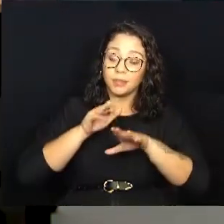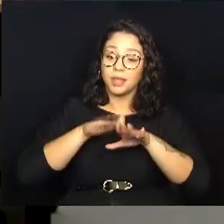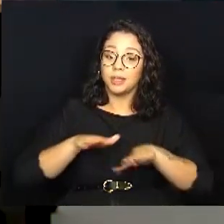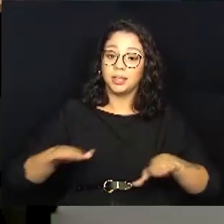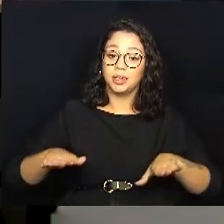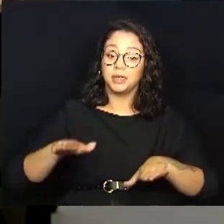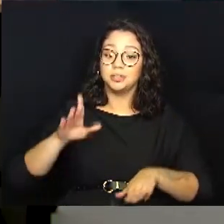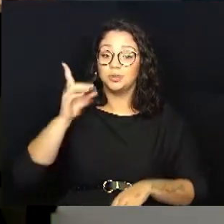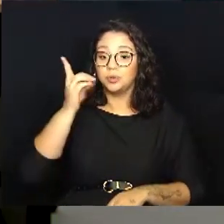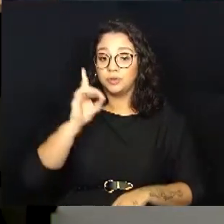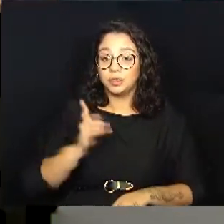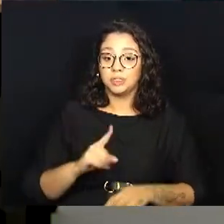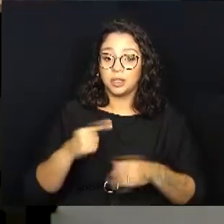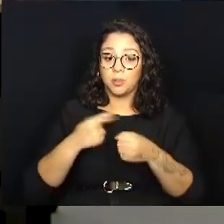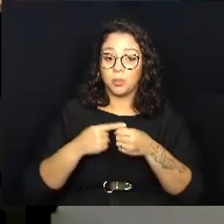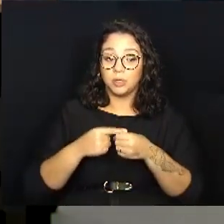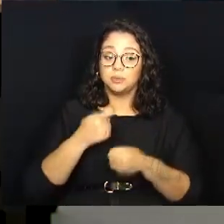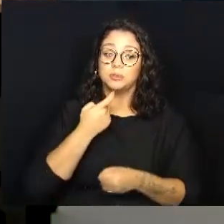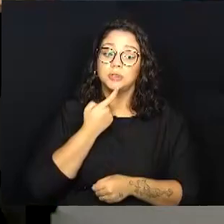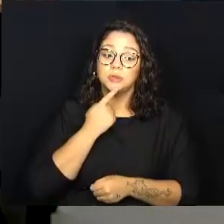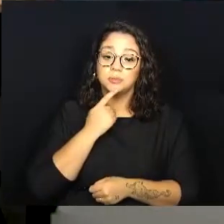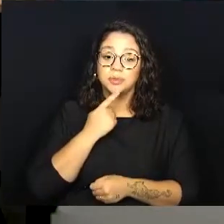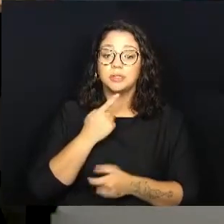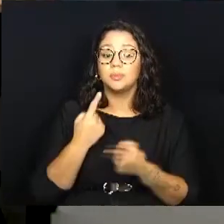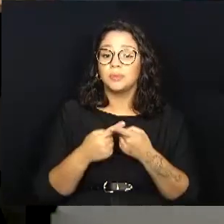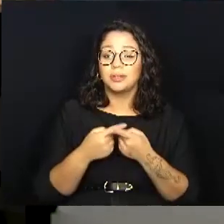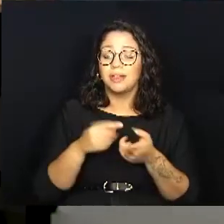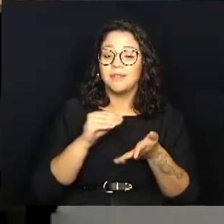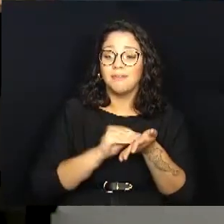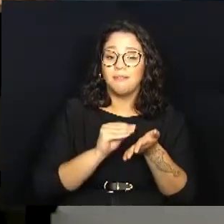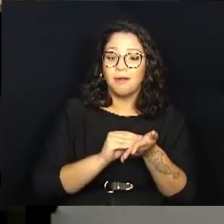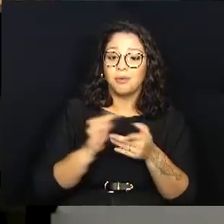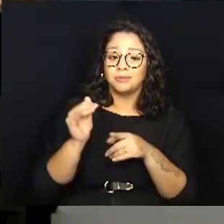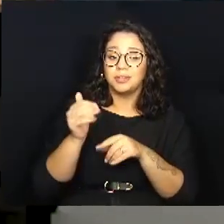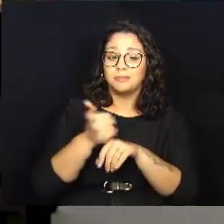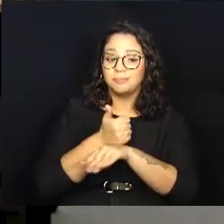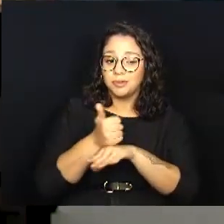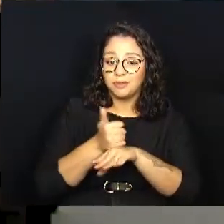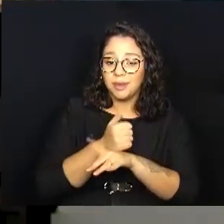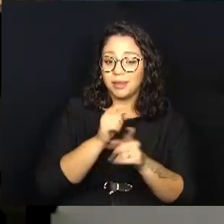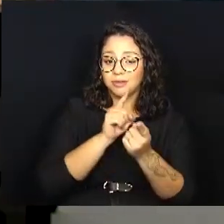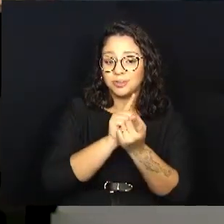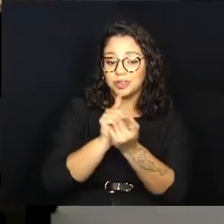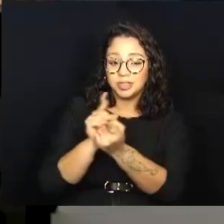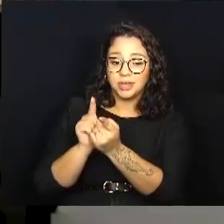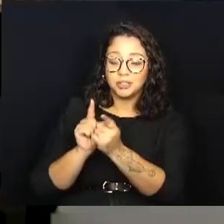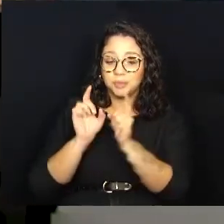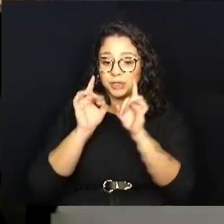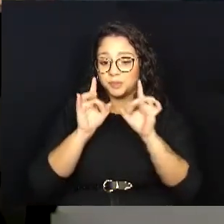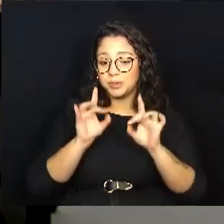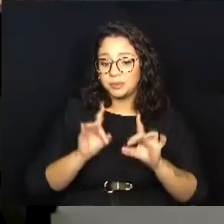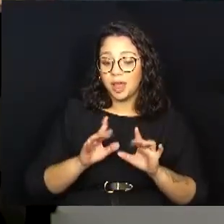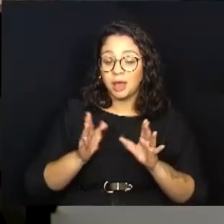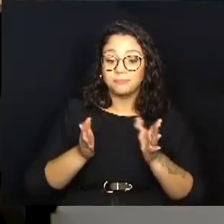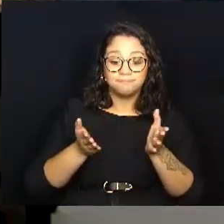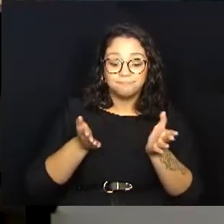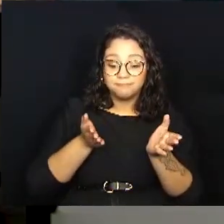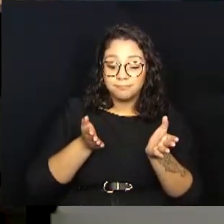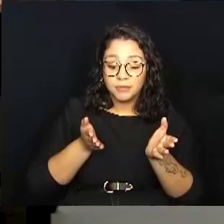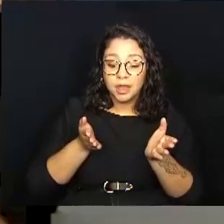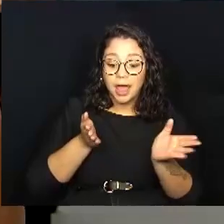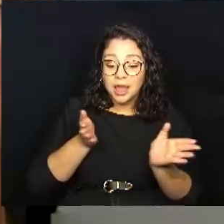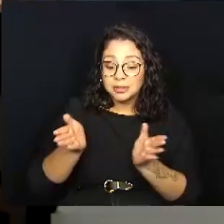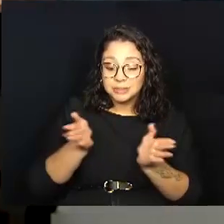dificuldade das crianças com deficiência no município de Campinas pela falta de profissionais em atendimento especializado terem